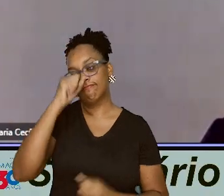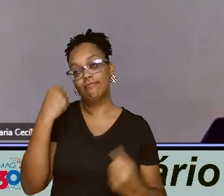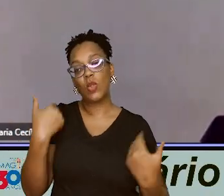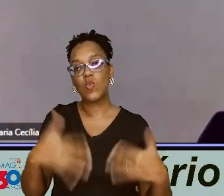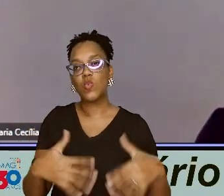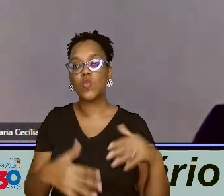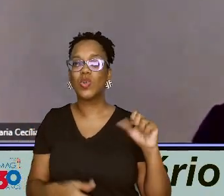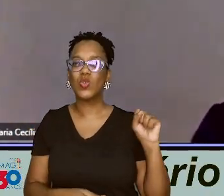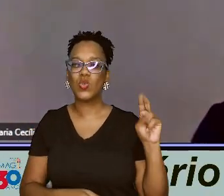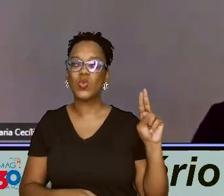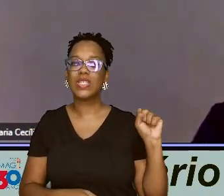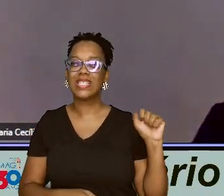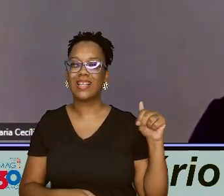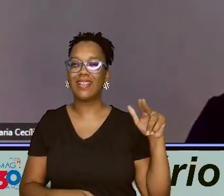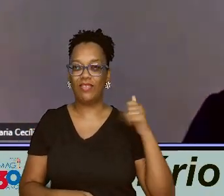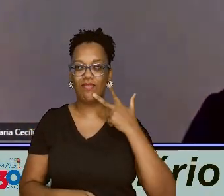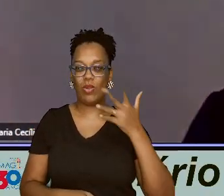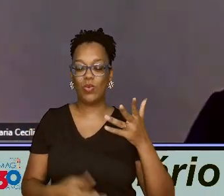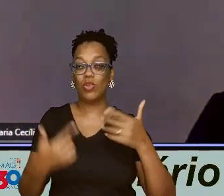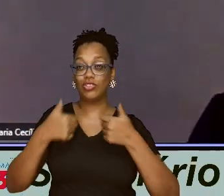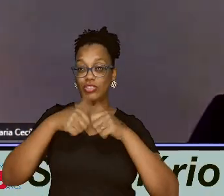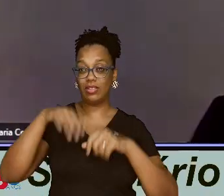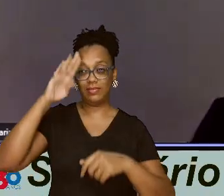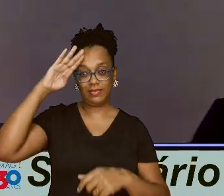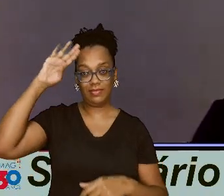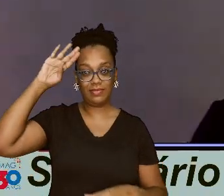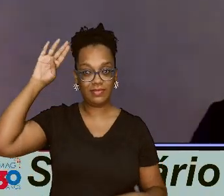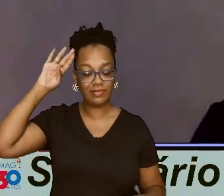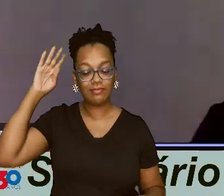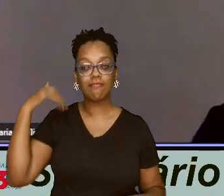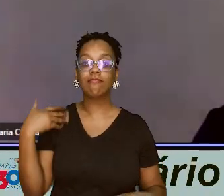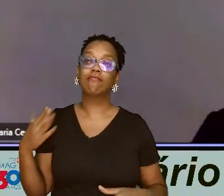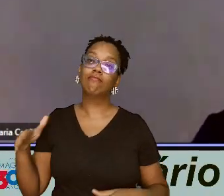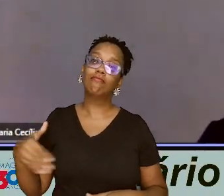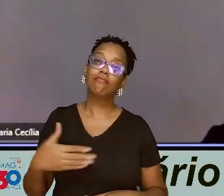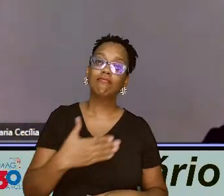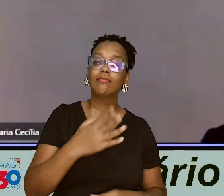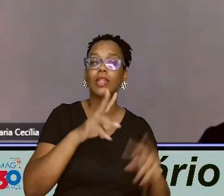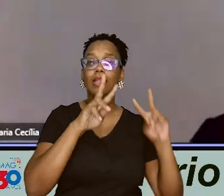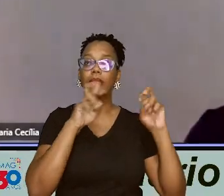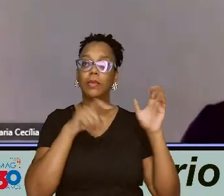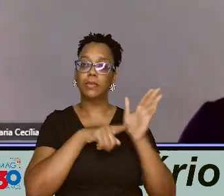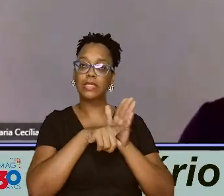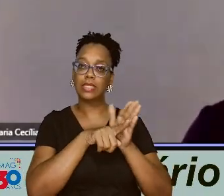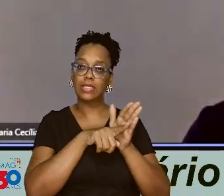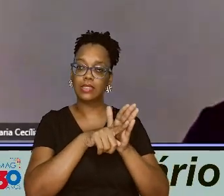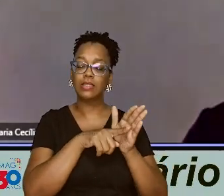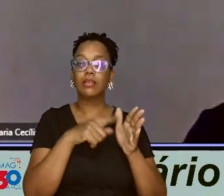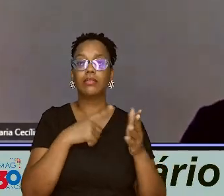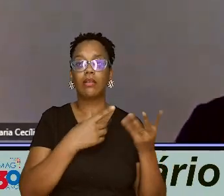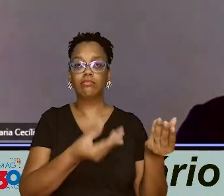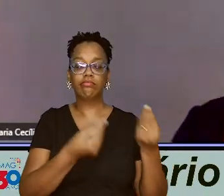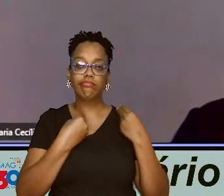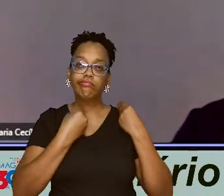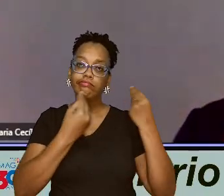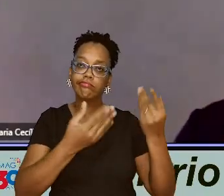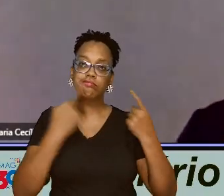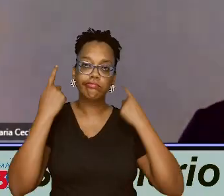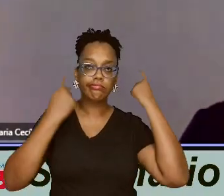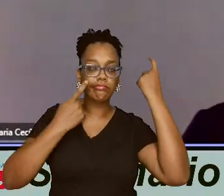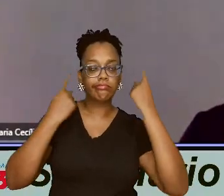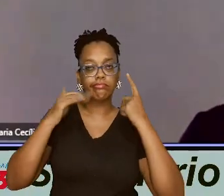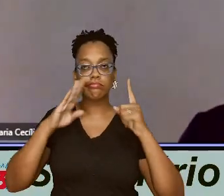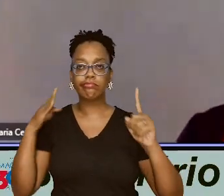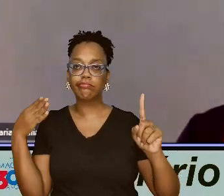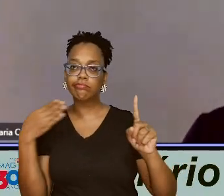gente está na academia e parte para um determinado tema de pesquisa, a gente traz todas as nossas preocupações, nossas